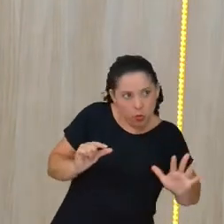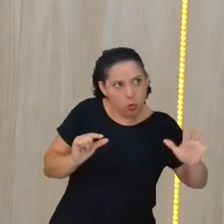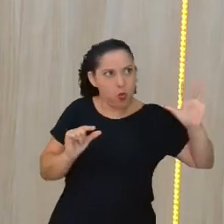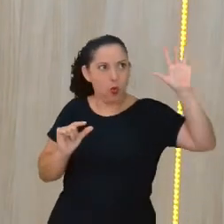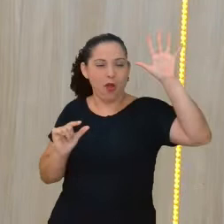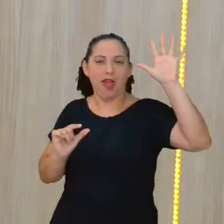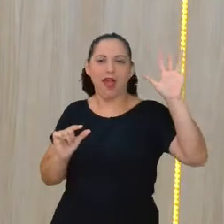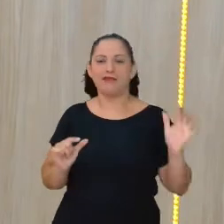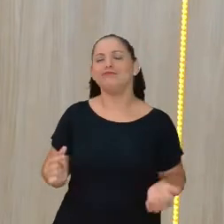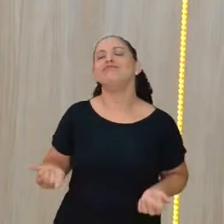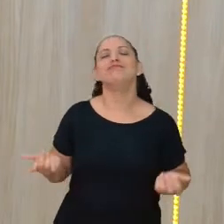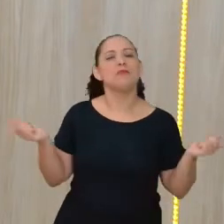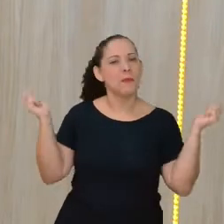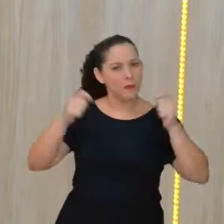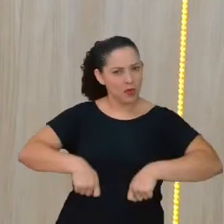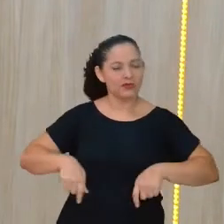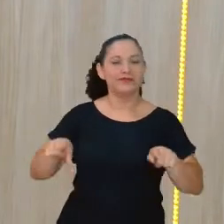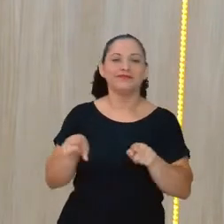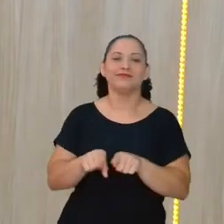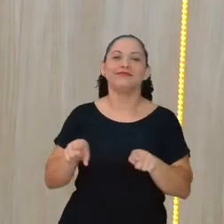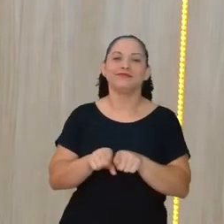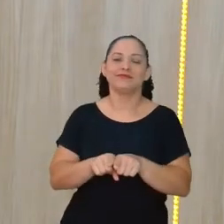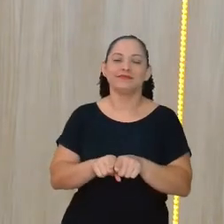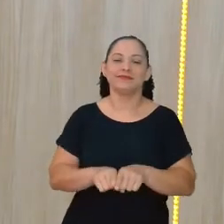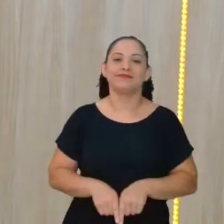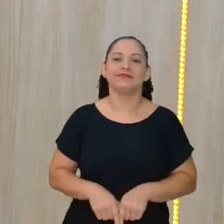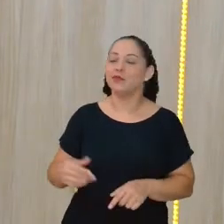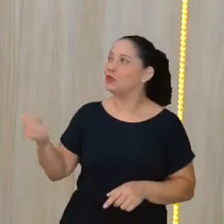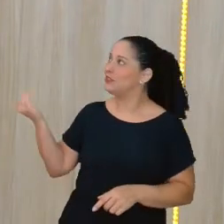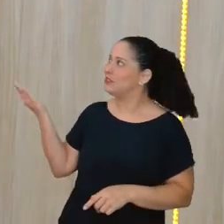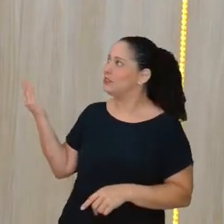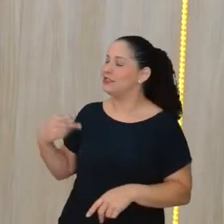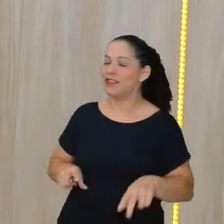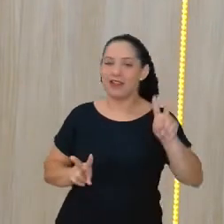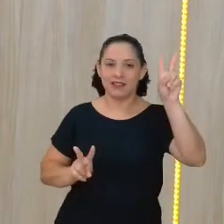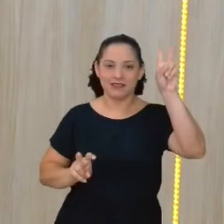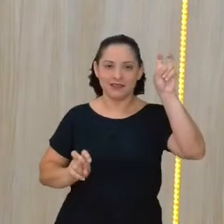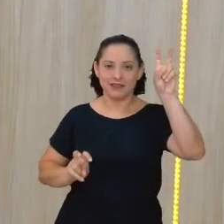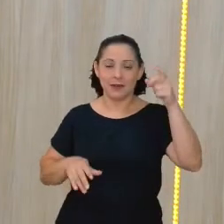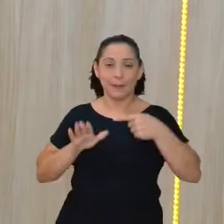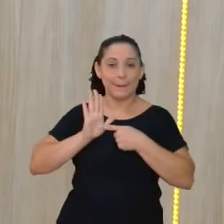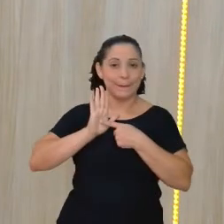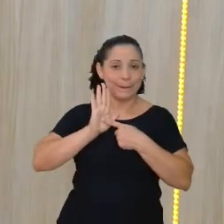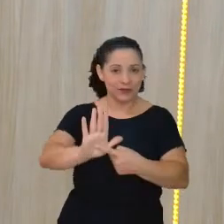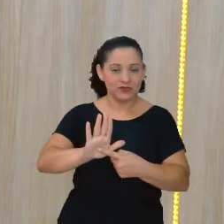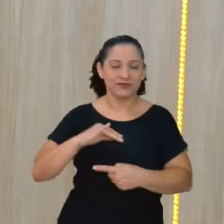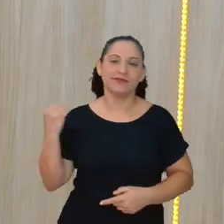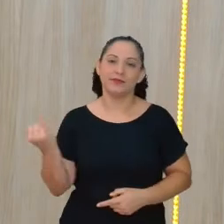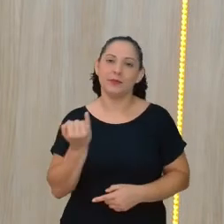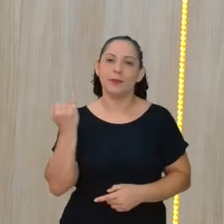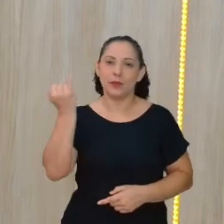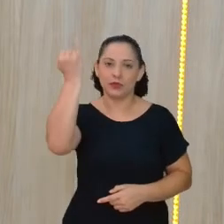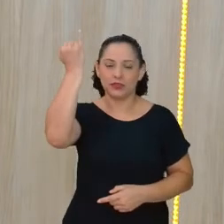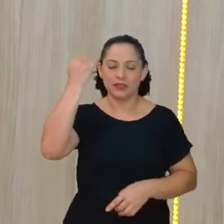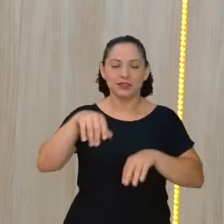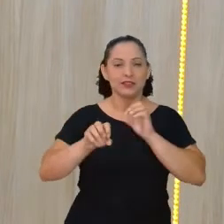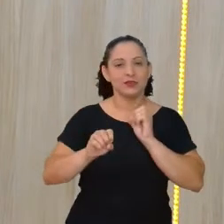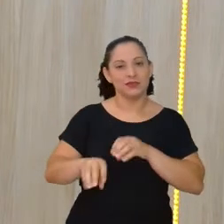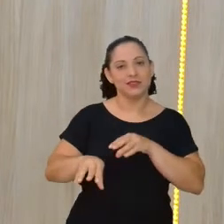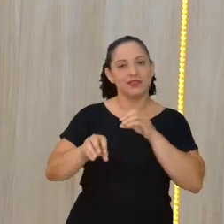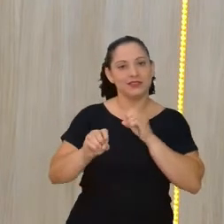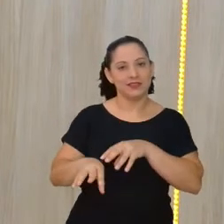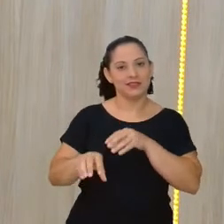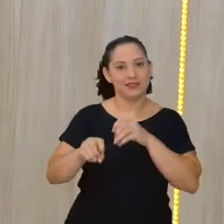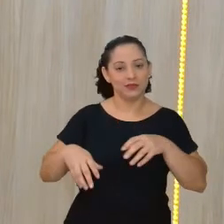com algo muito grande? Tá? Então, essas palavras aí mostram para a gente essa importância da educação